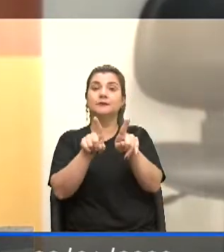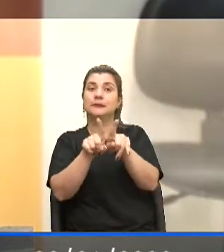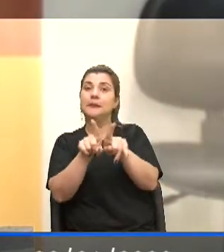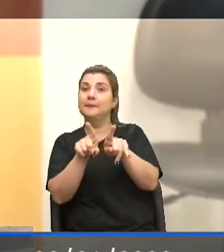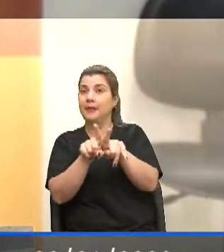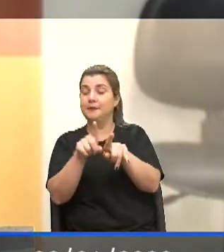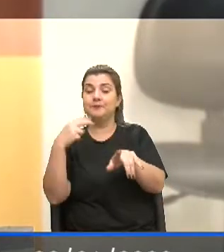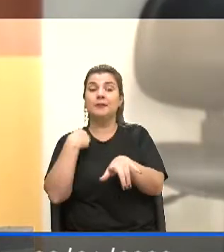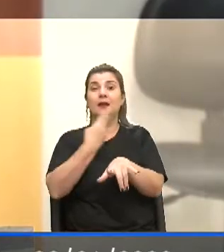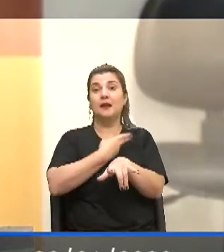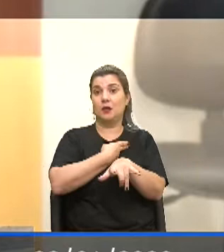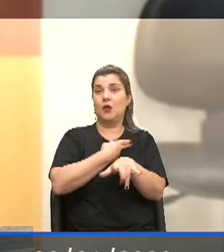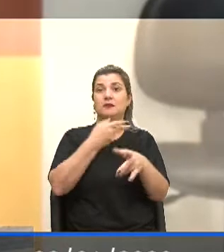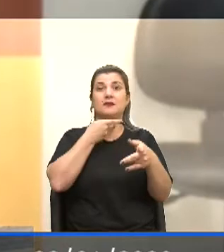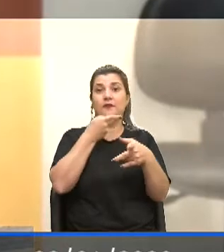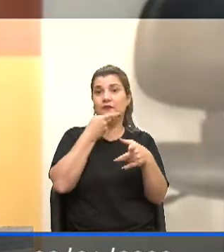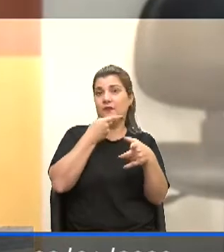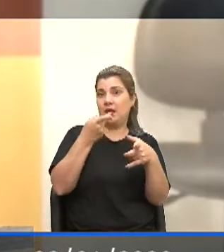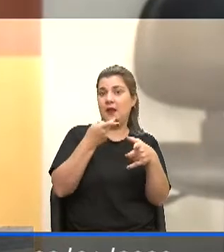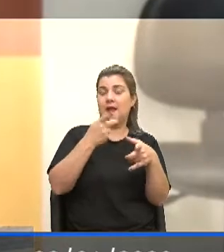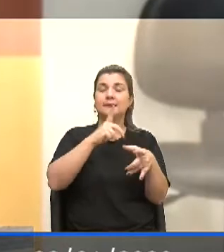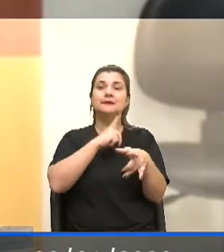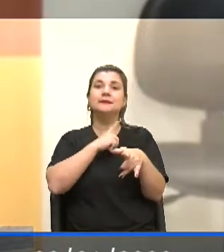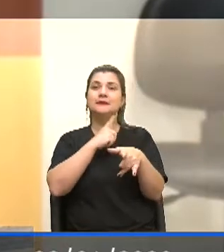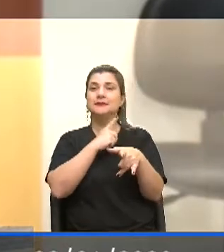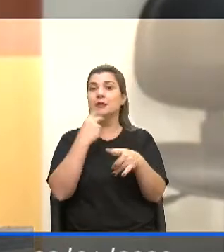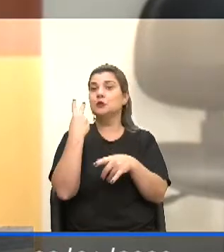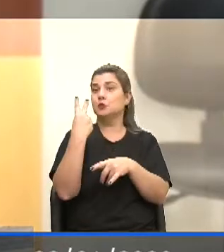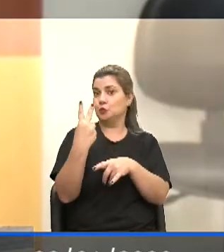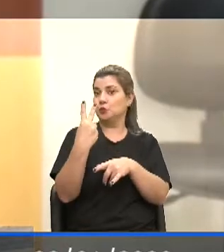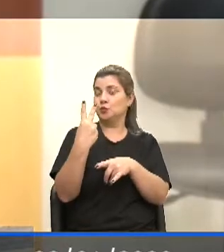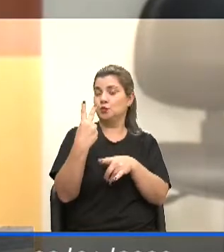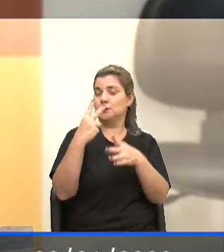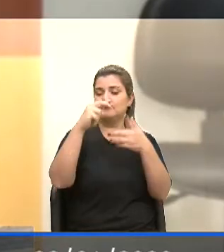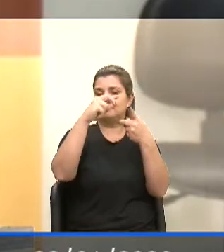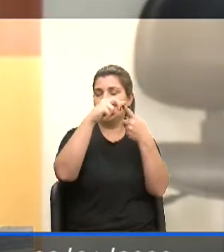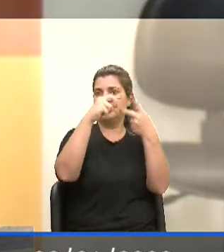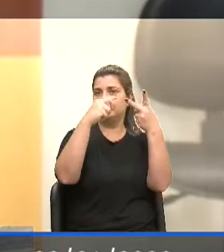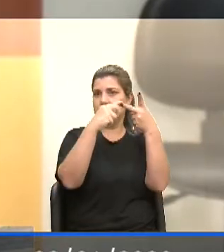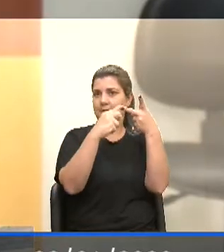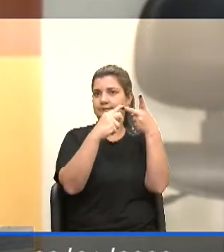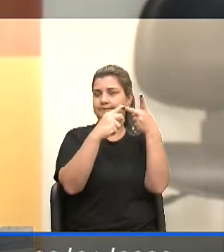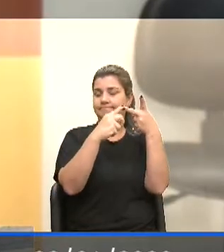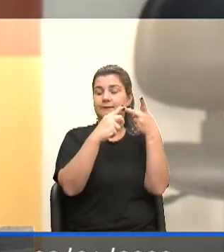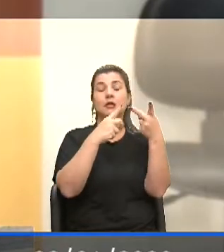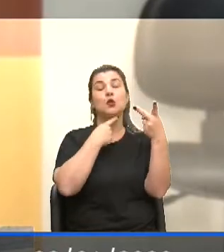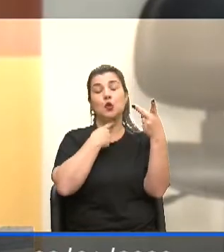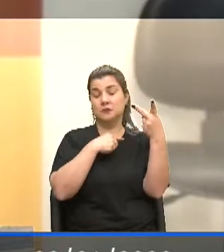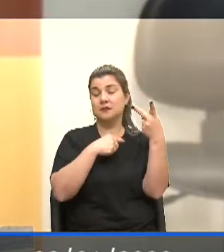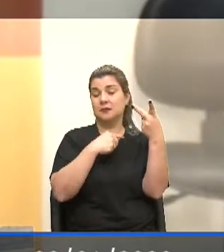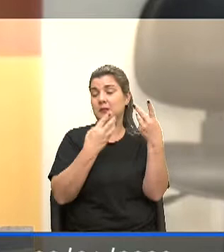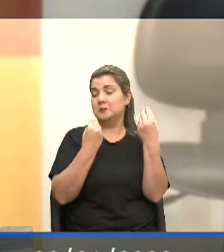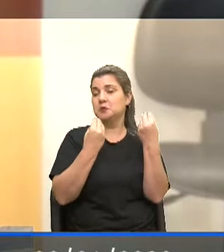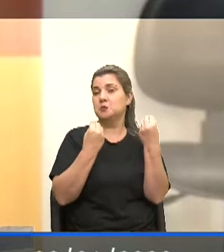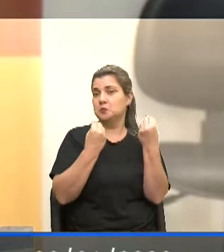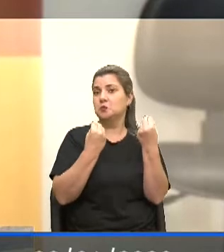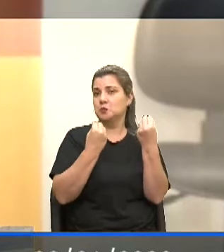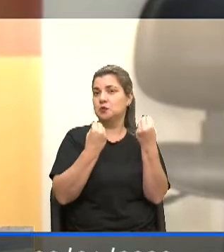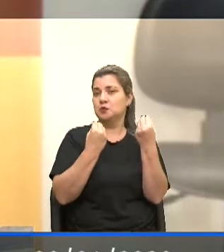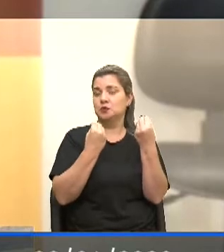a nossa fala vai ter dois desdobramentos. Ah, e gostaríamos muito de